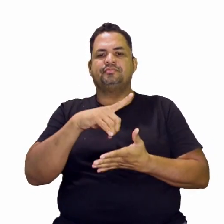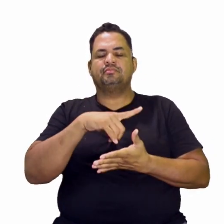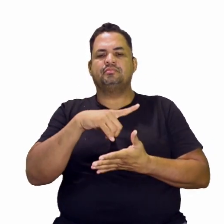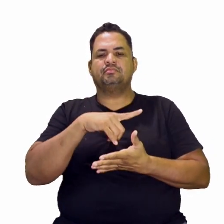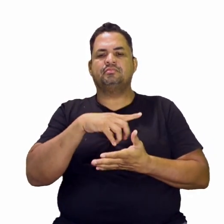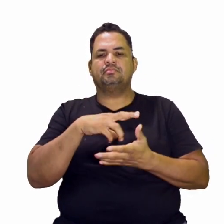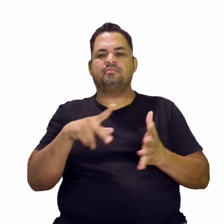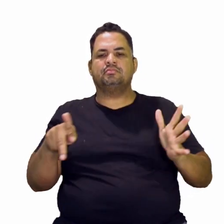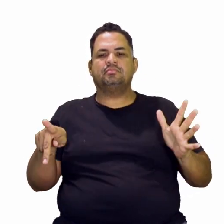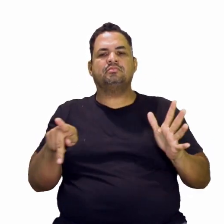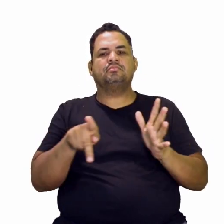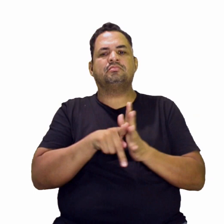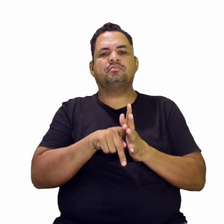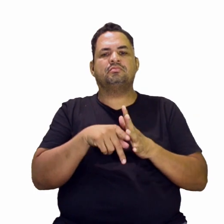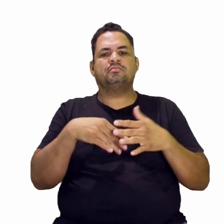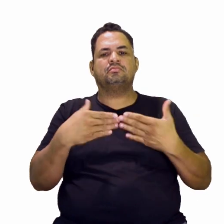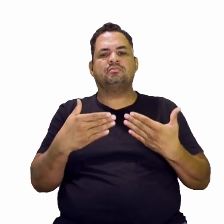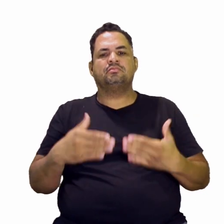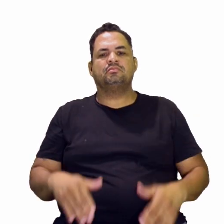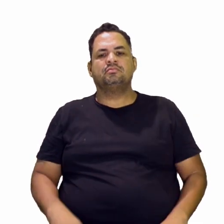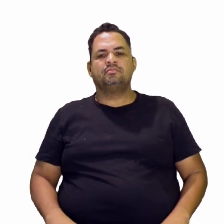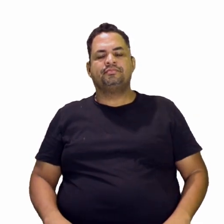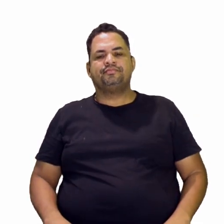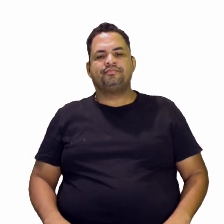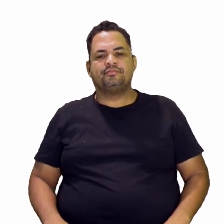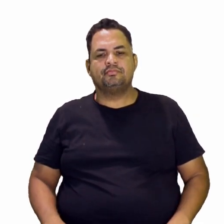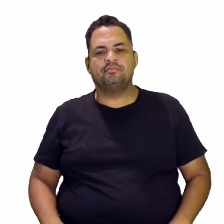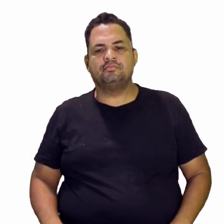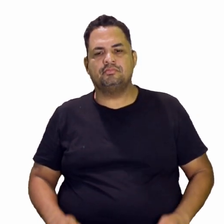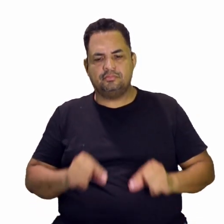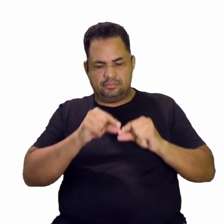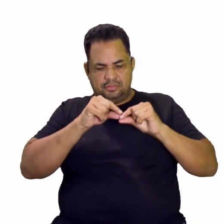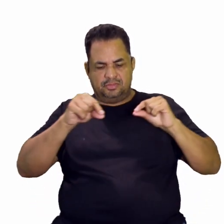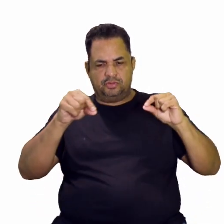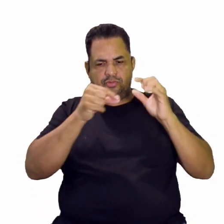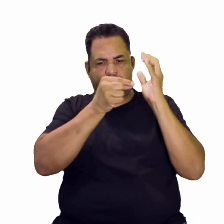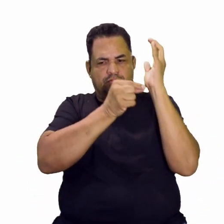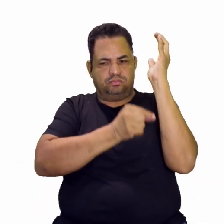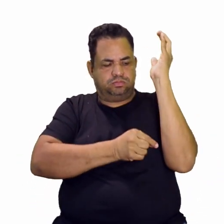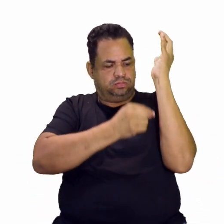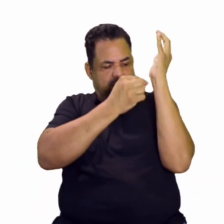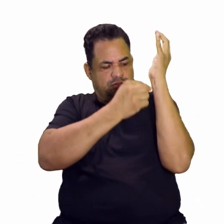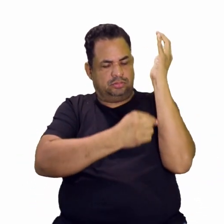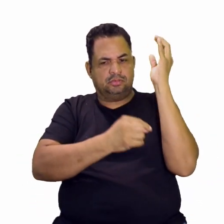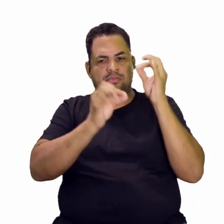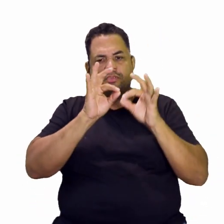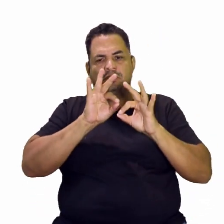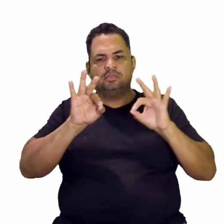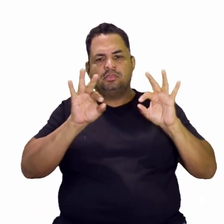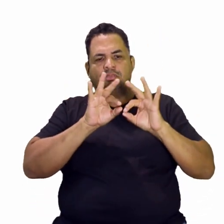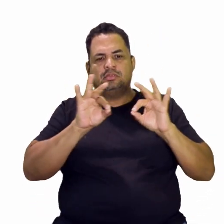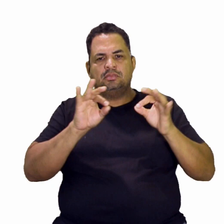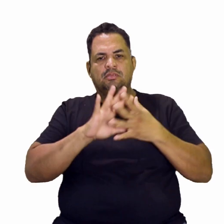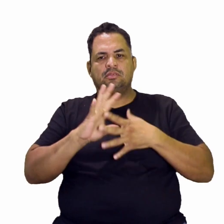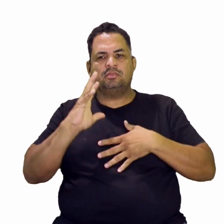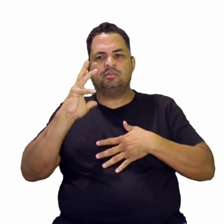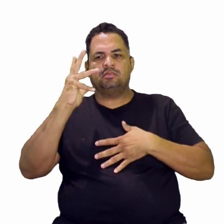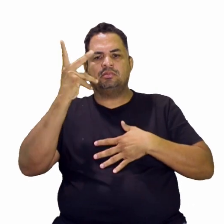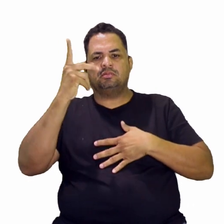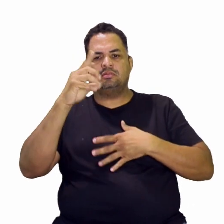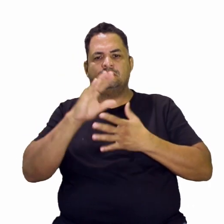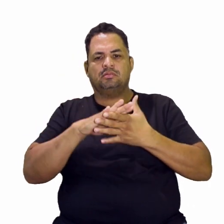como propriedades, tá? A capilaridade. A capilaridade está relacionada à capacidade